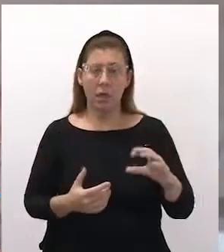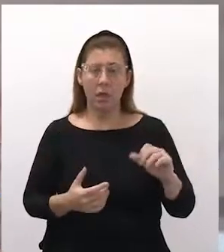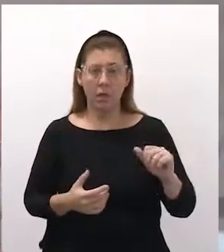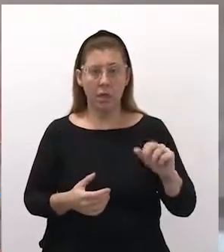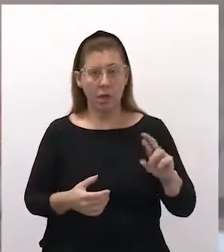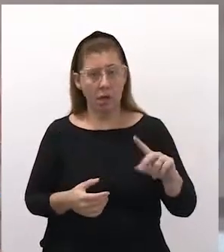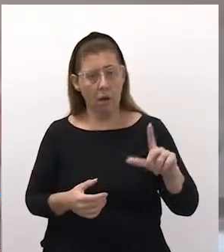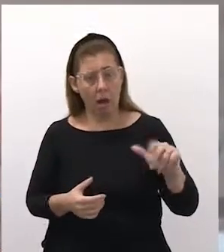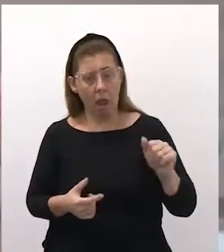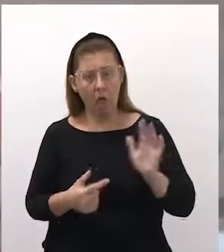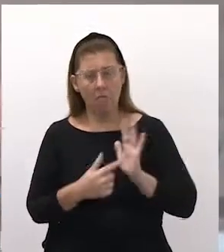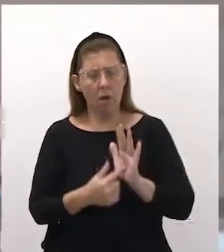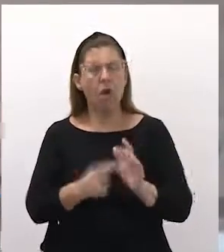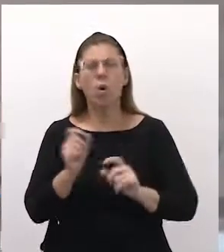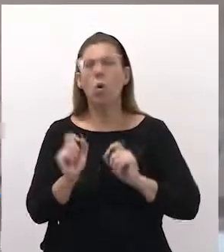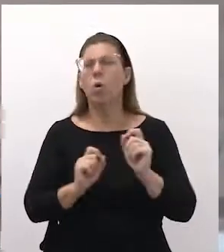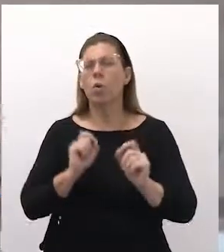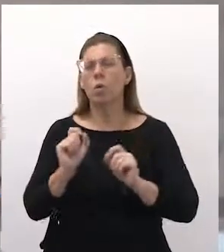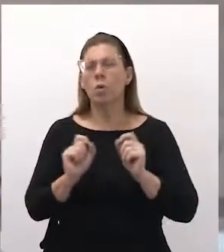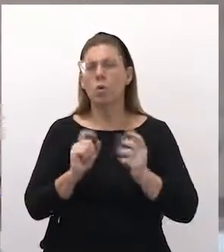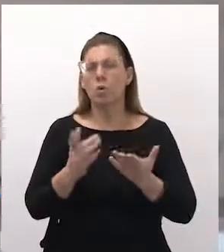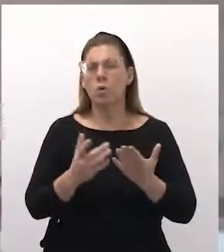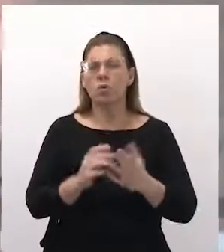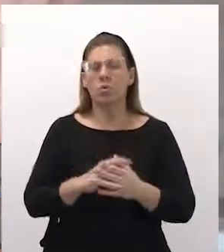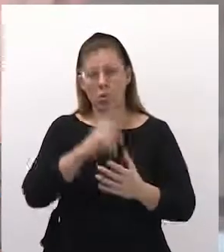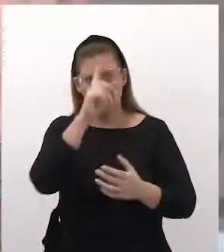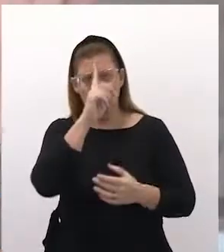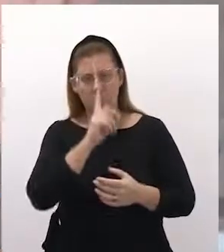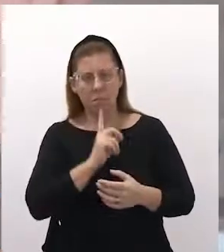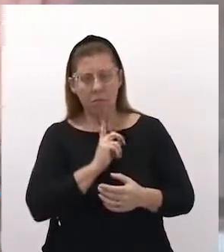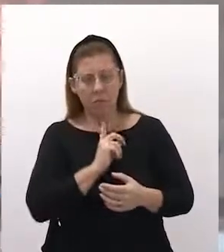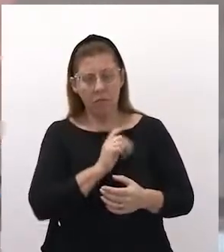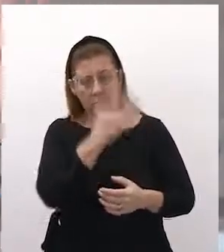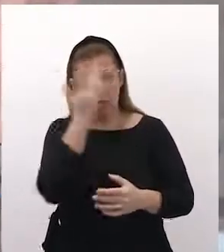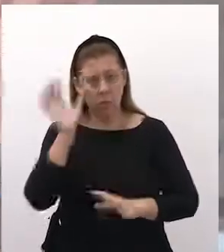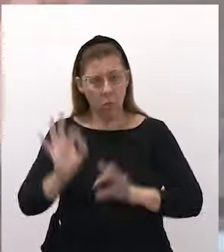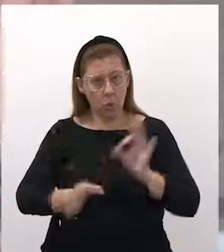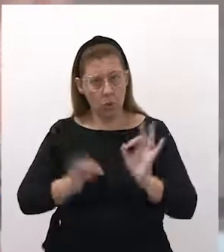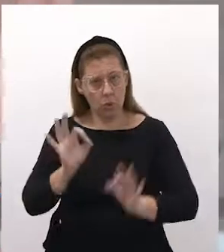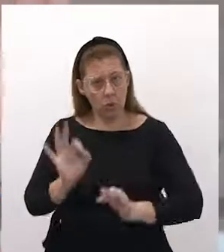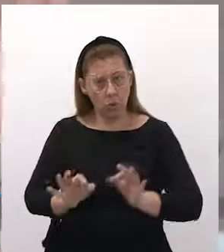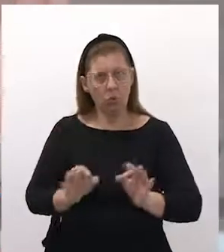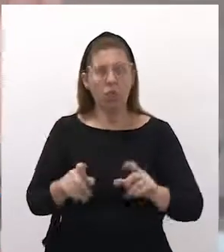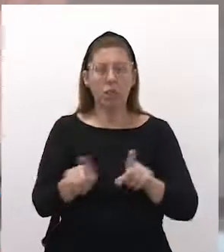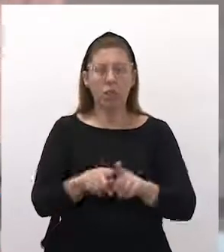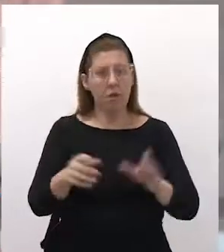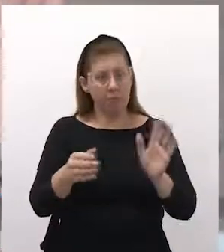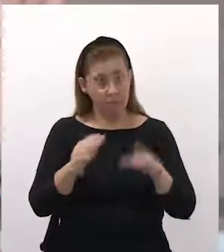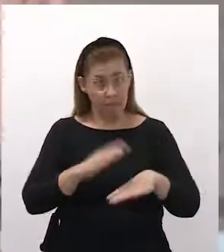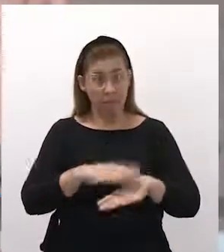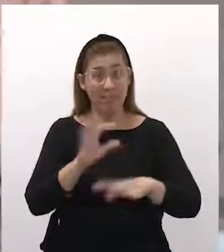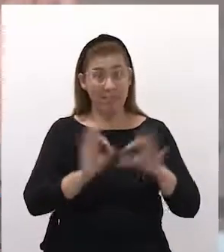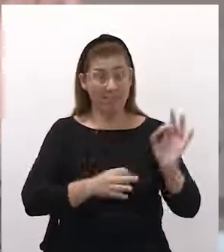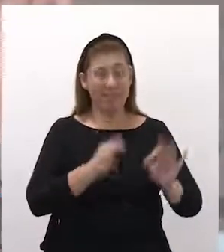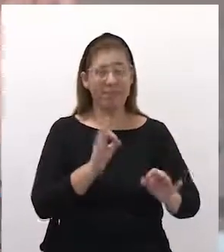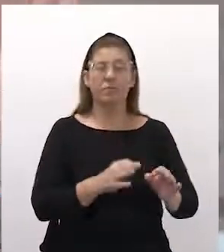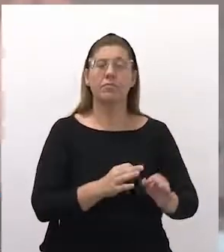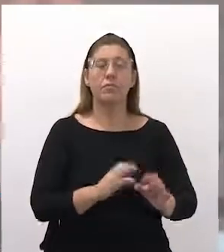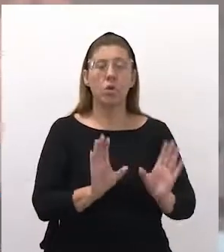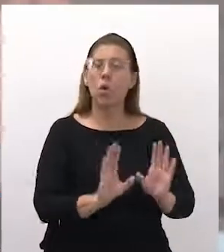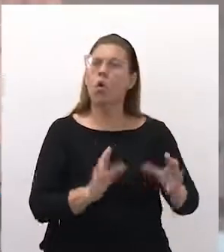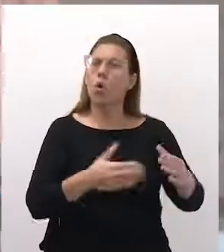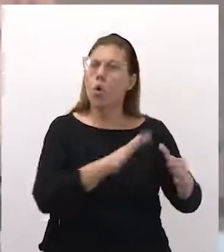pesquisa dela, ela mostra o quê? Que o perfil de quem julga e de quem é julgado são grupos